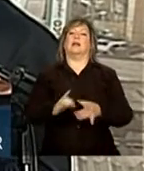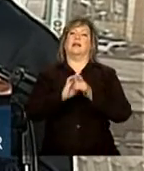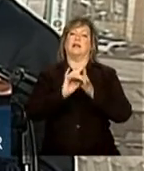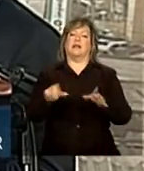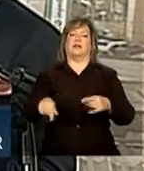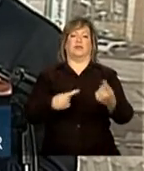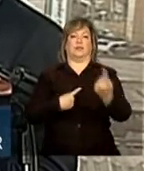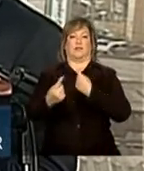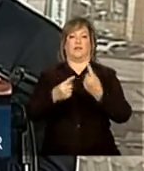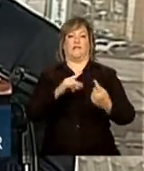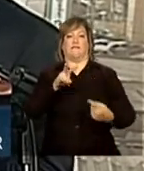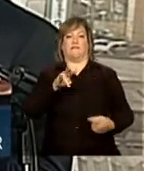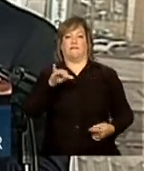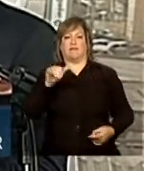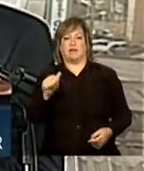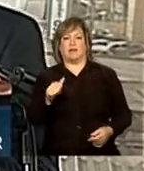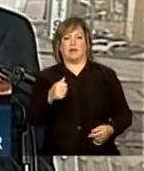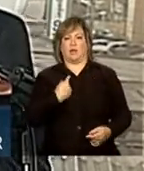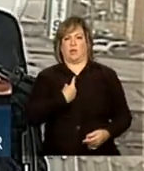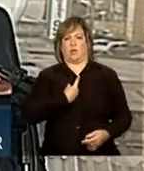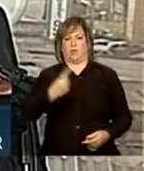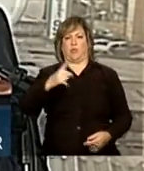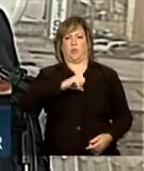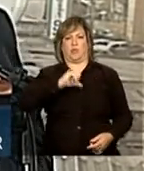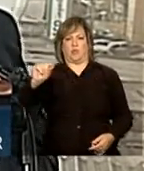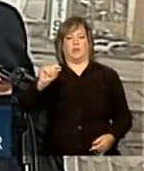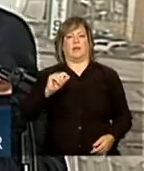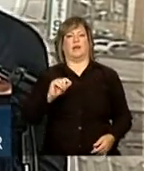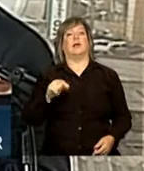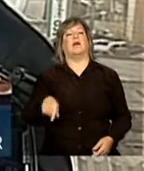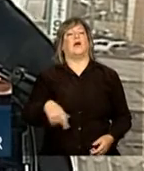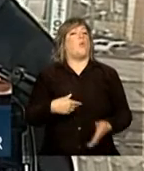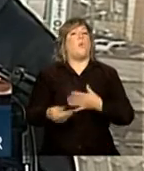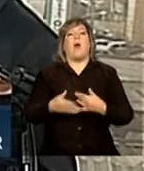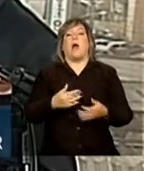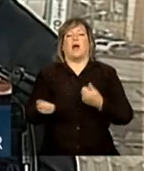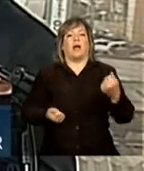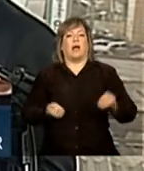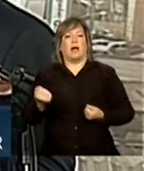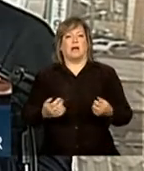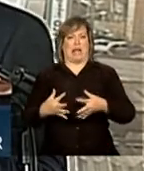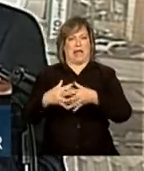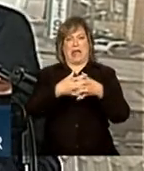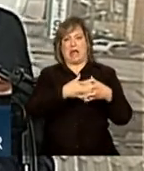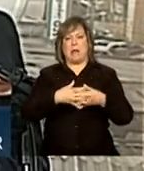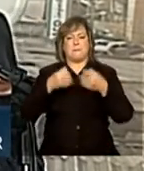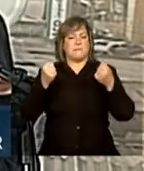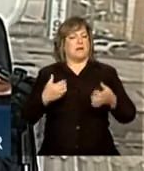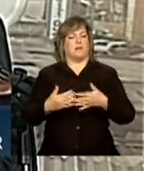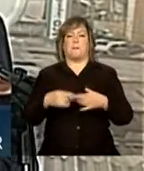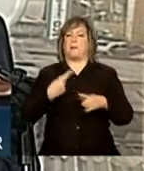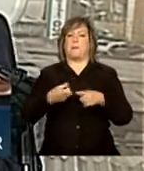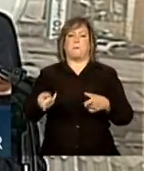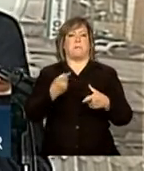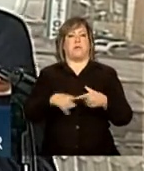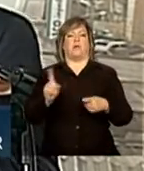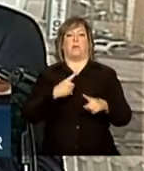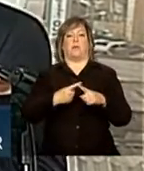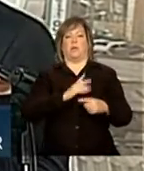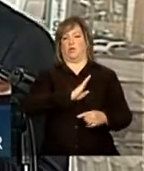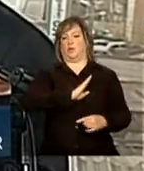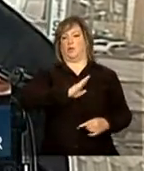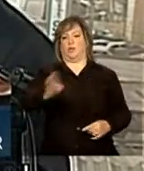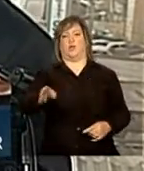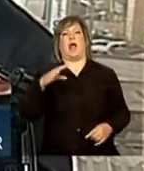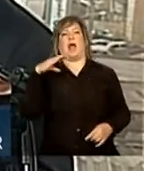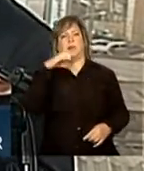Via Expressa qualquer tipo de caminhão, os mais pesados, porque eles não vão trazer problema no trânsito